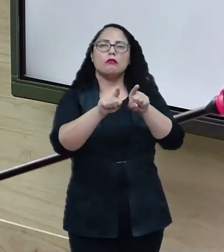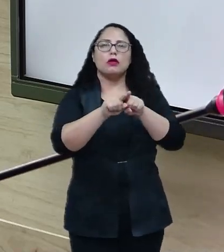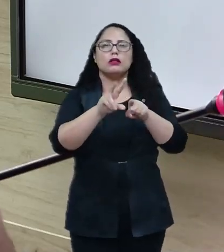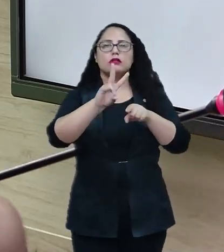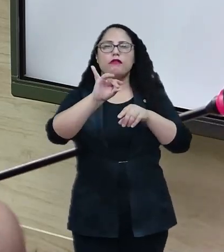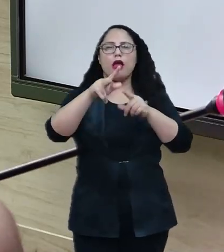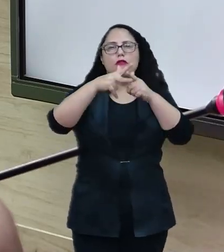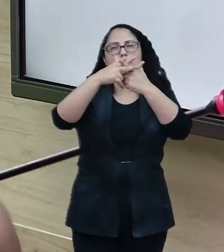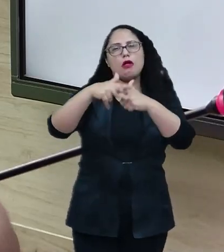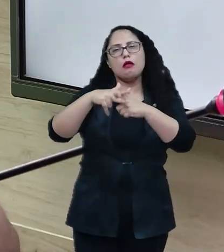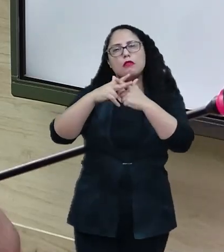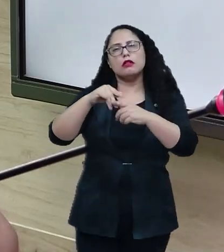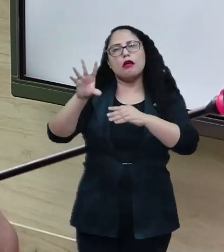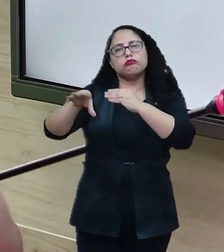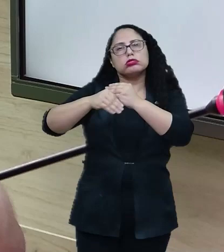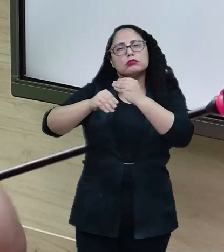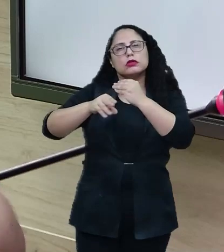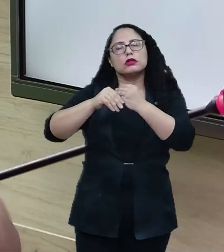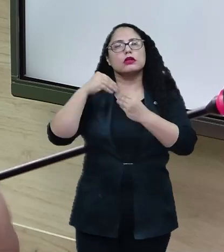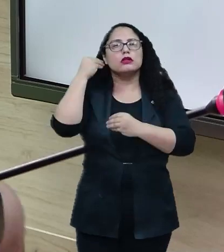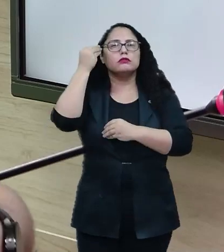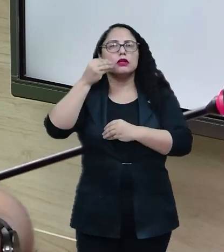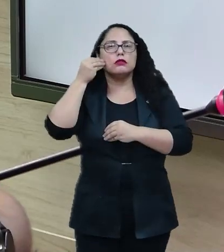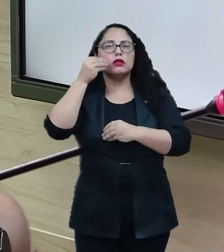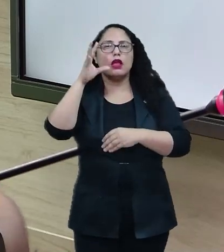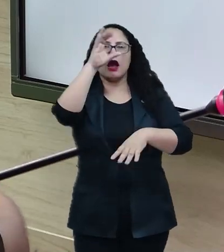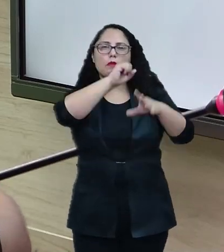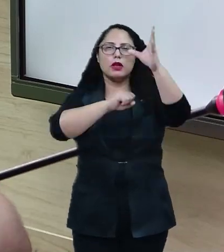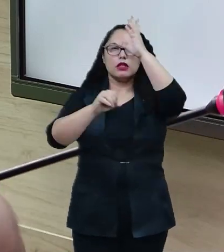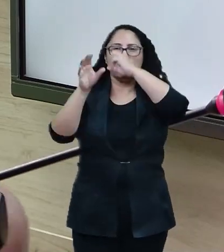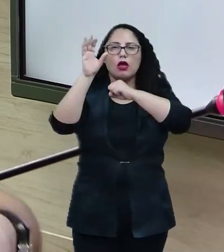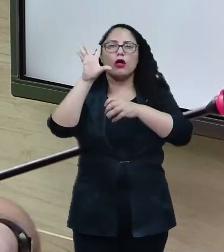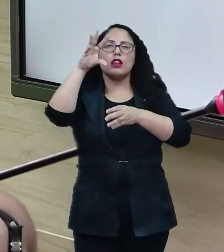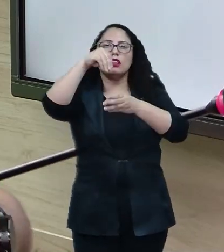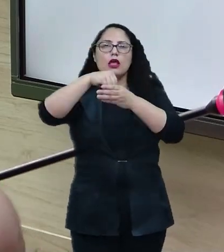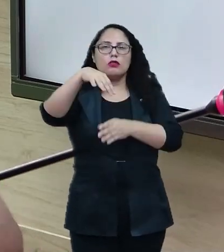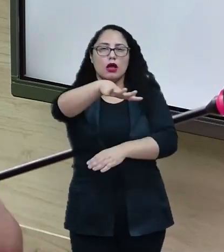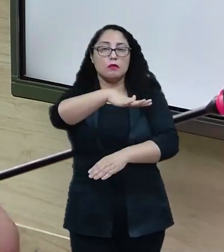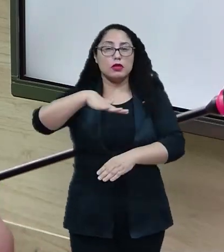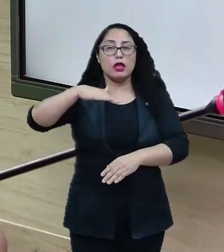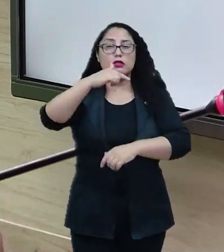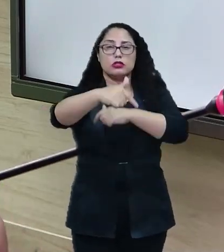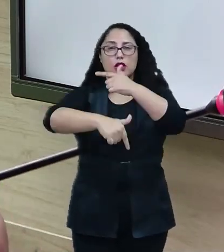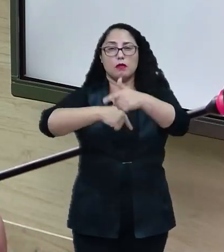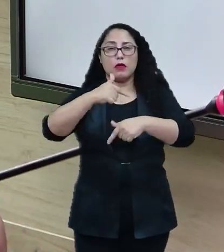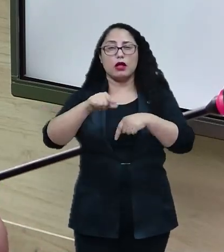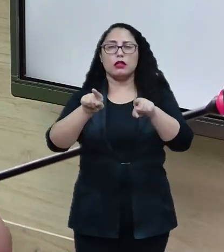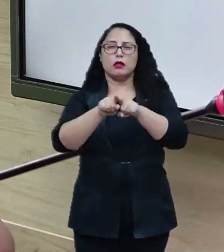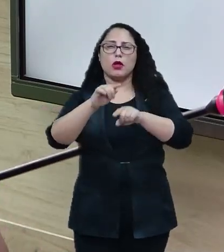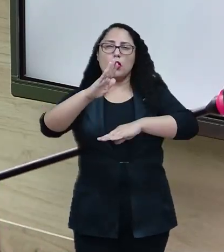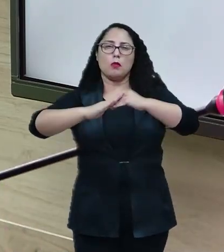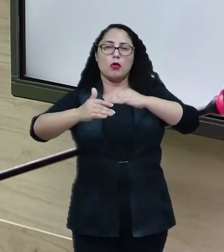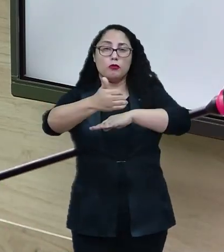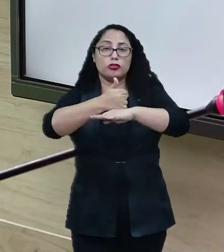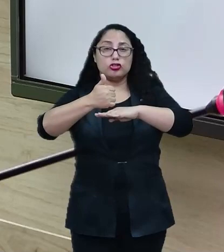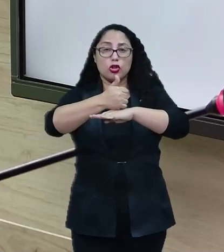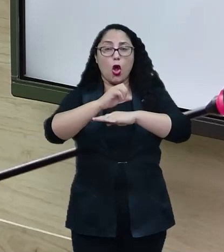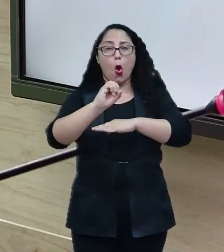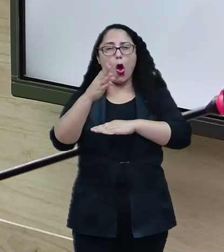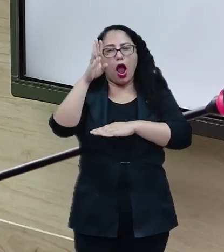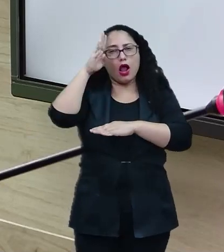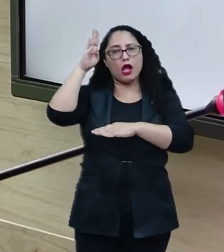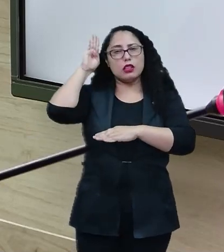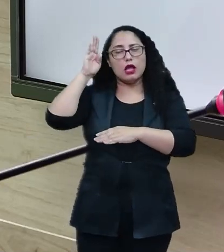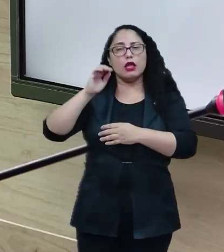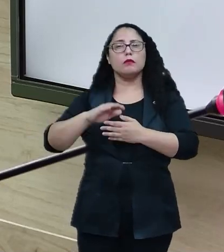vai implementar aquilo que você vivenciou e aprendeu dentro do seu ambiente de trabalho, dentro do seu ambiente profissional ou acadêmico.